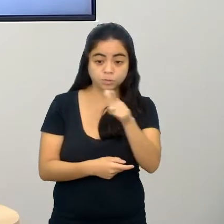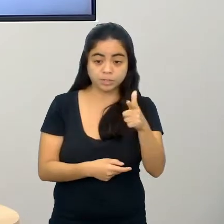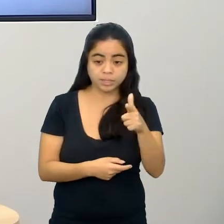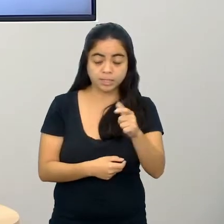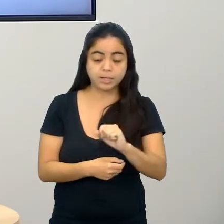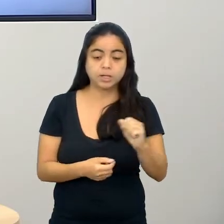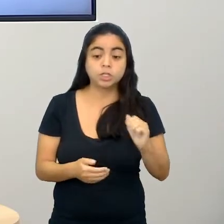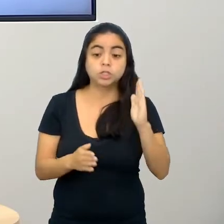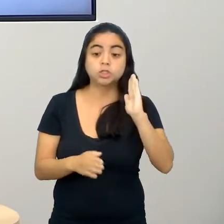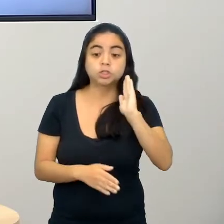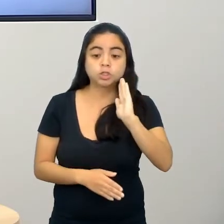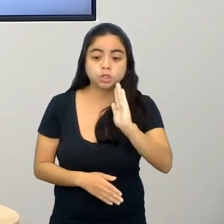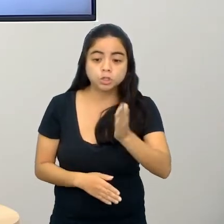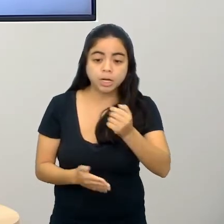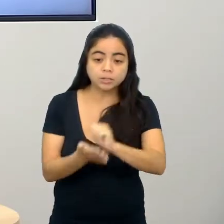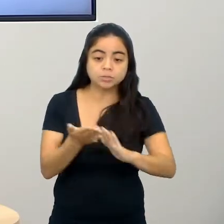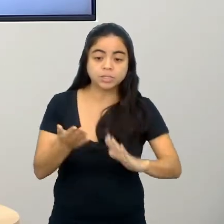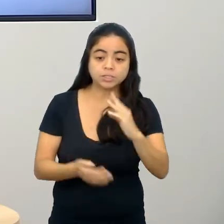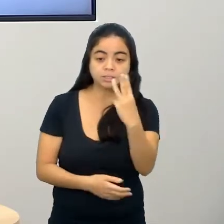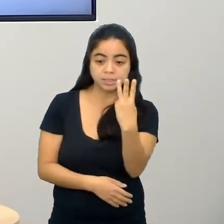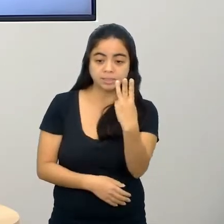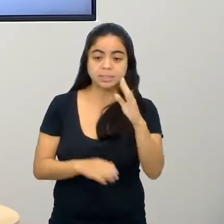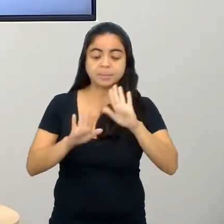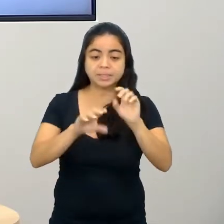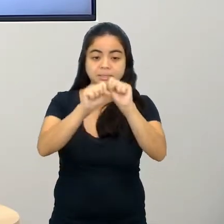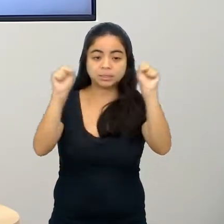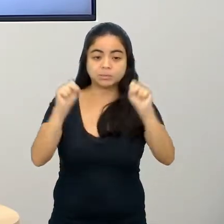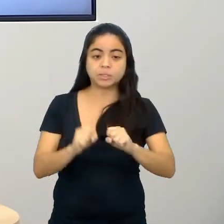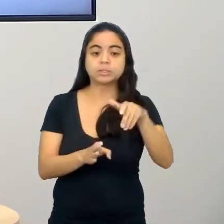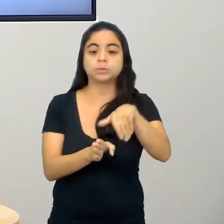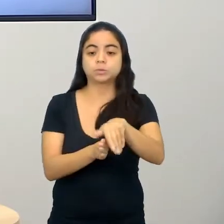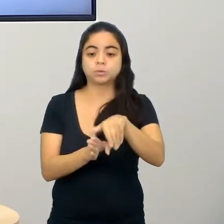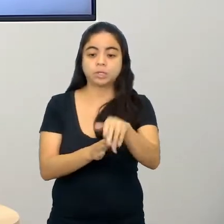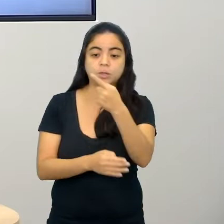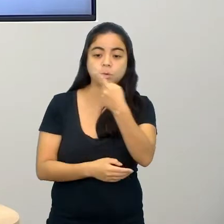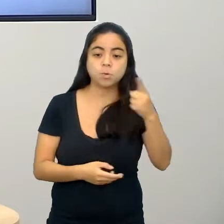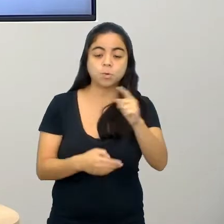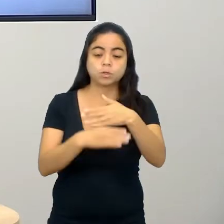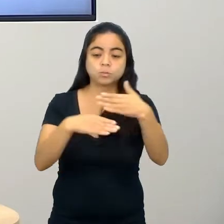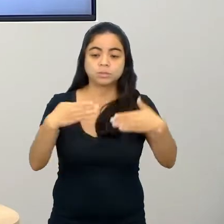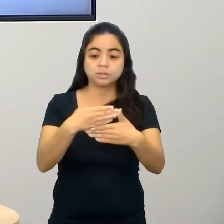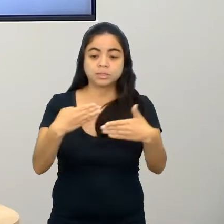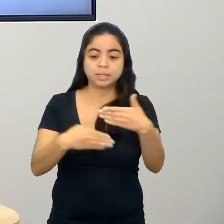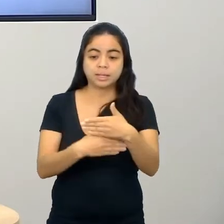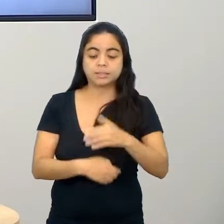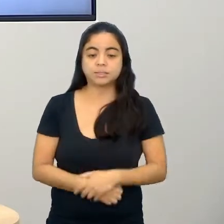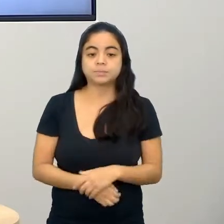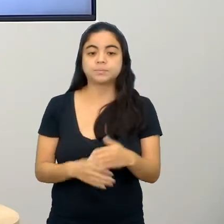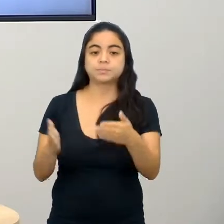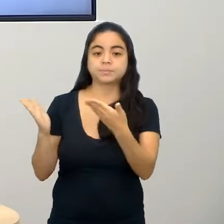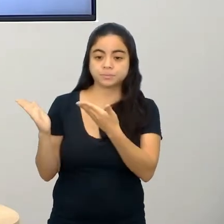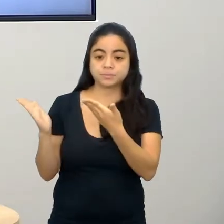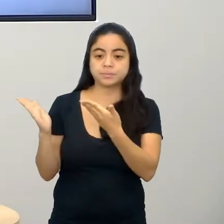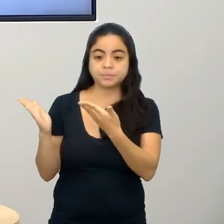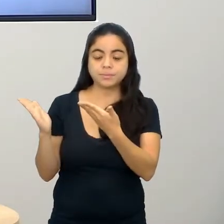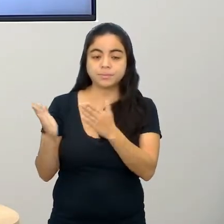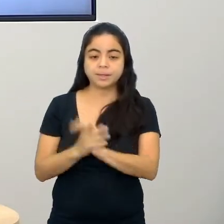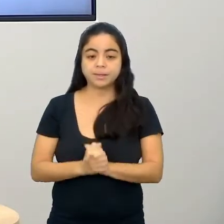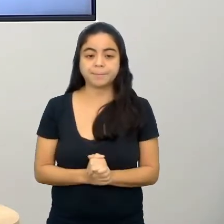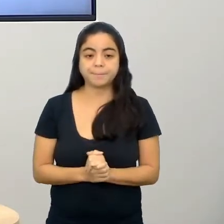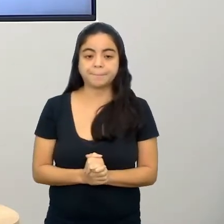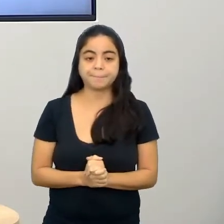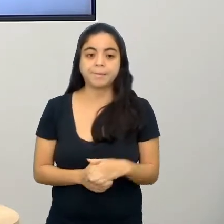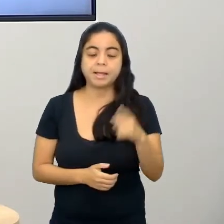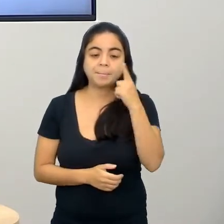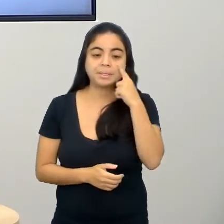3, mas a sistematização tá para vocês como orientação no último slide. Tá? E agora, para terminar essa parte